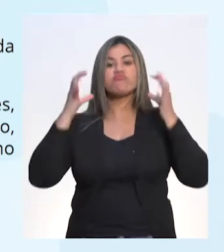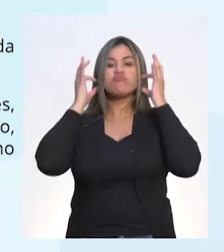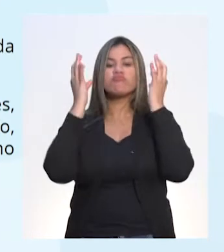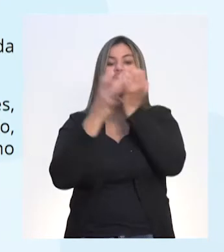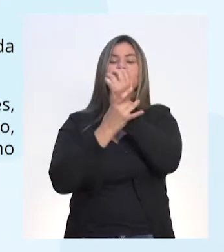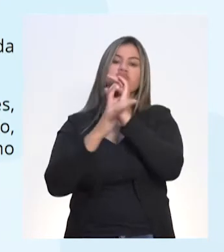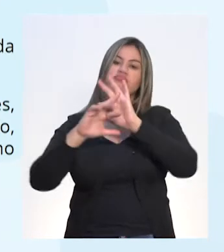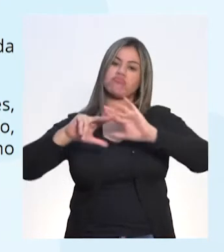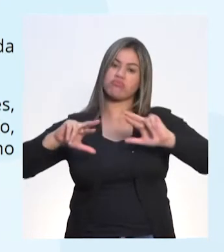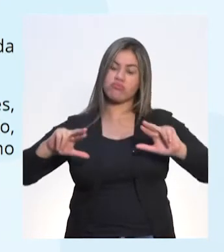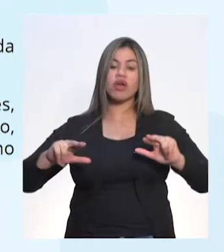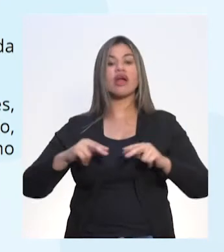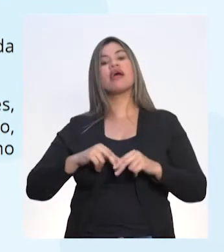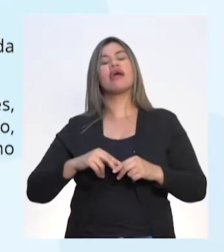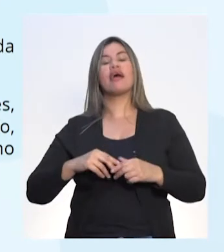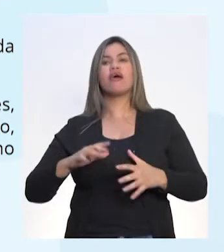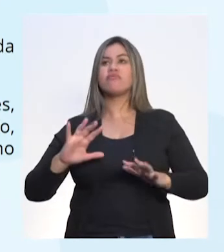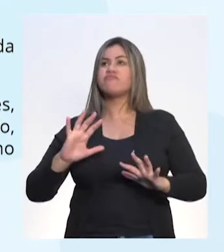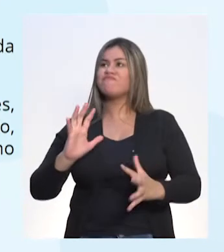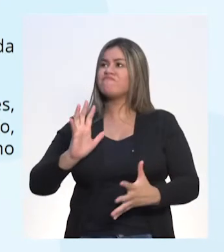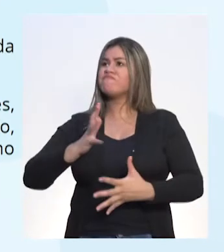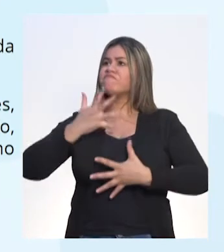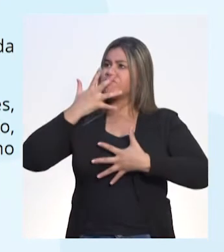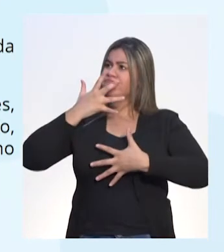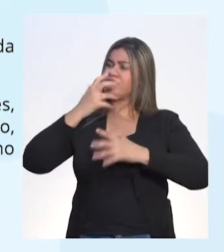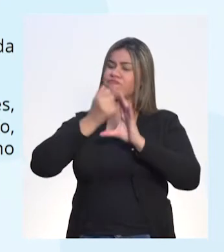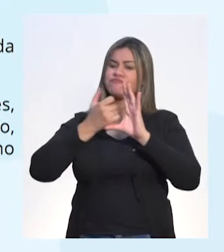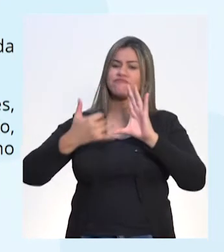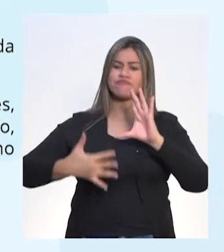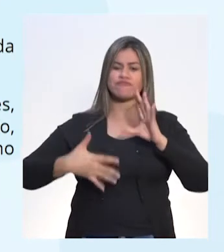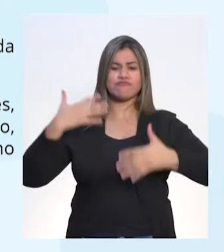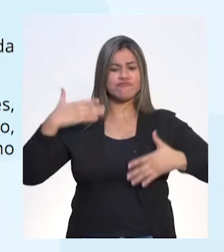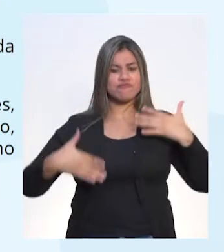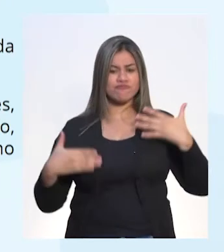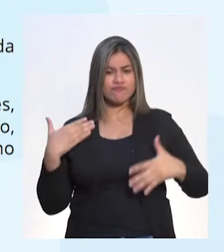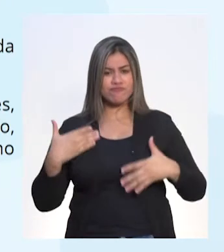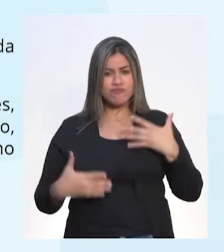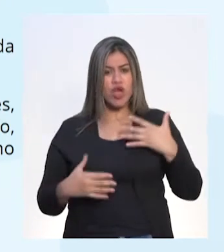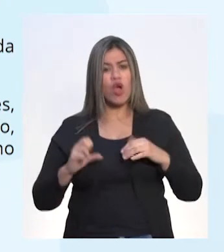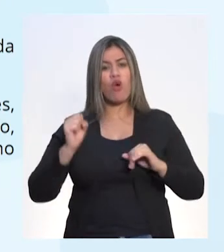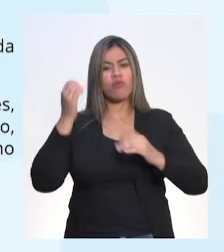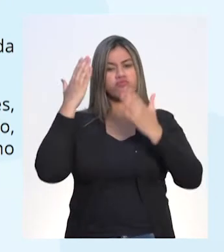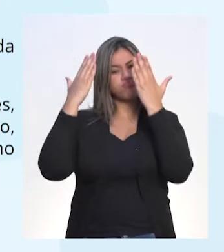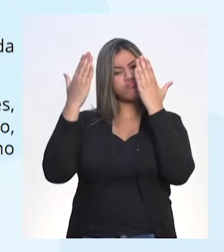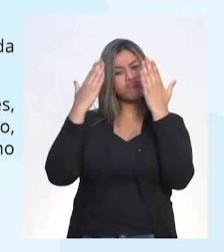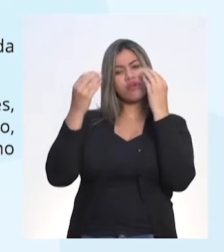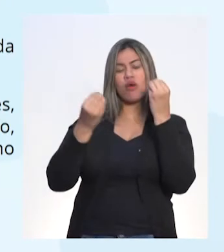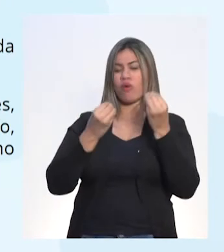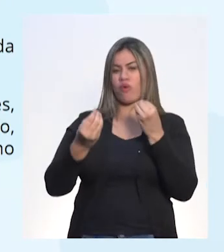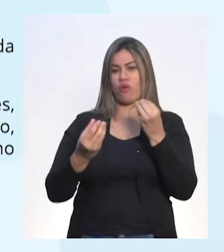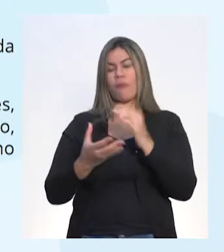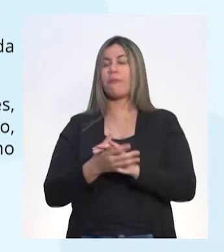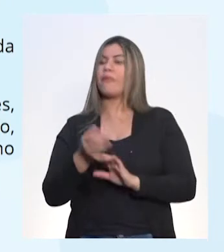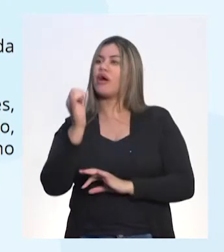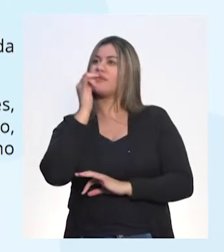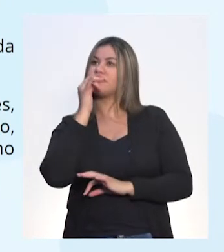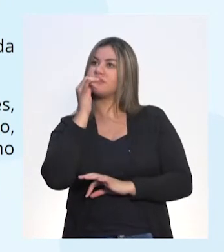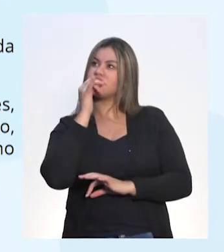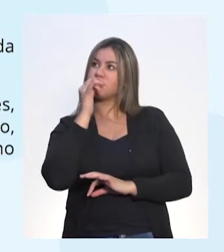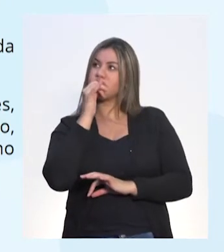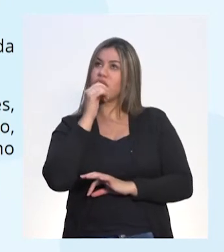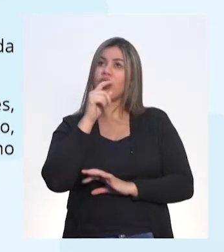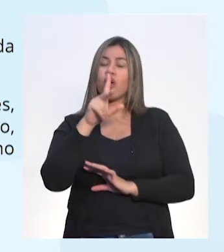reações e características físicas e psicológicas dos personagens. Por exemplo, o personagem fala algo e